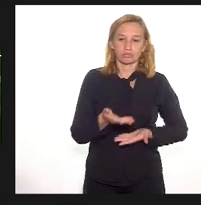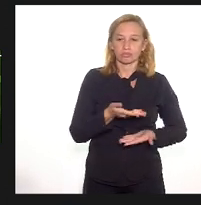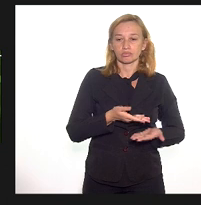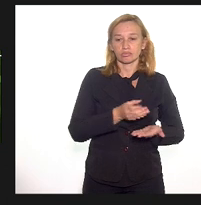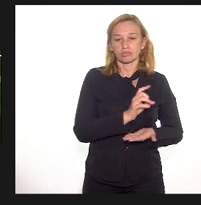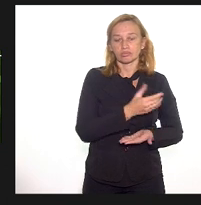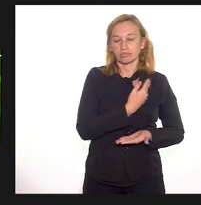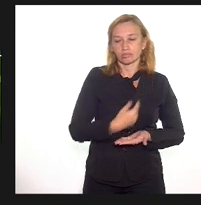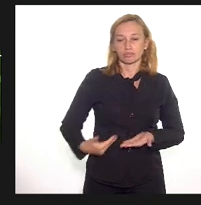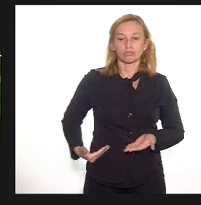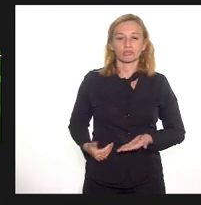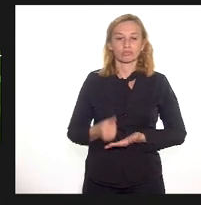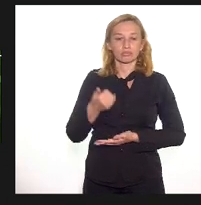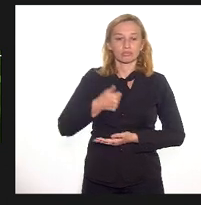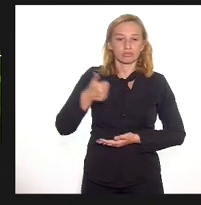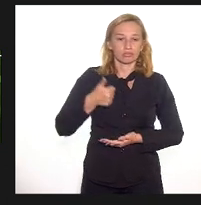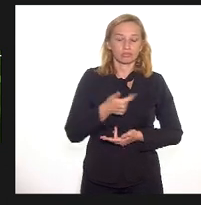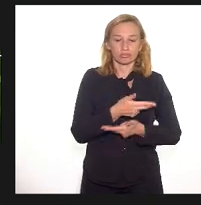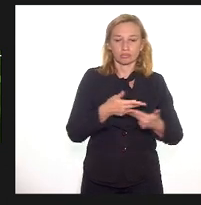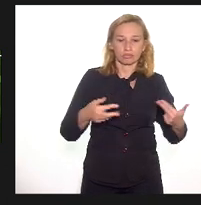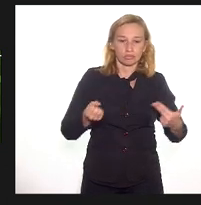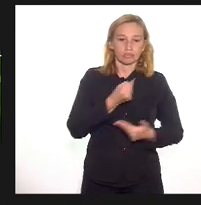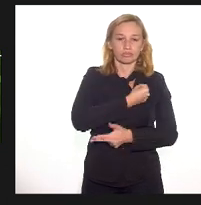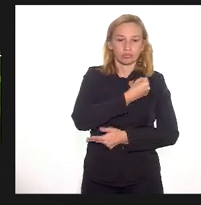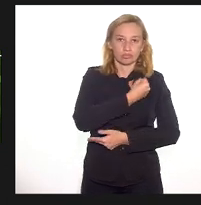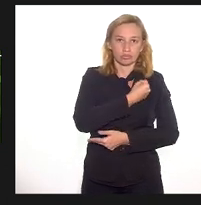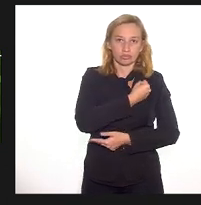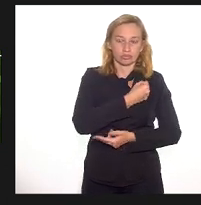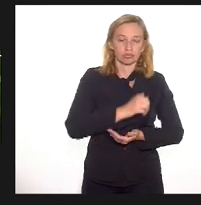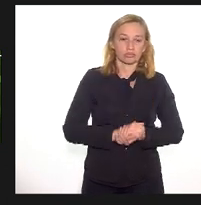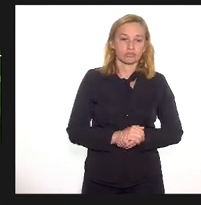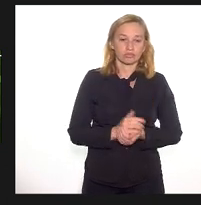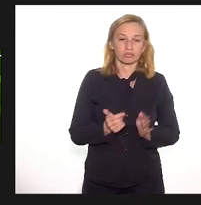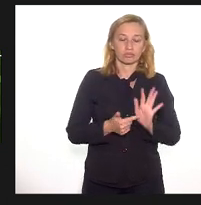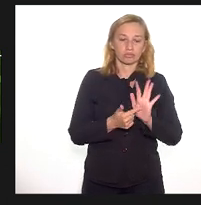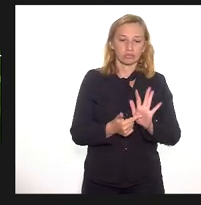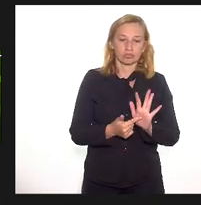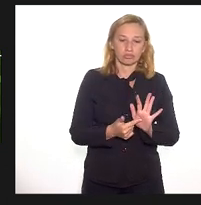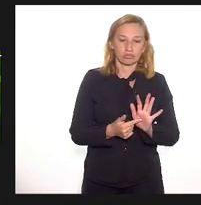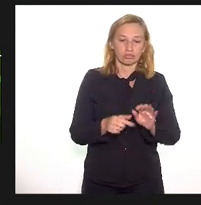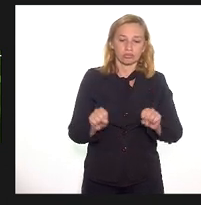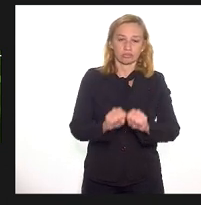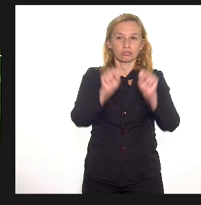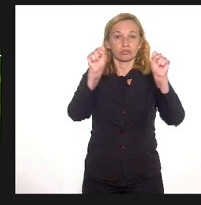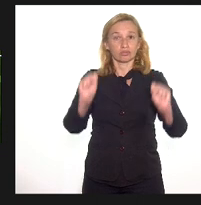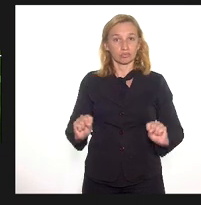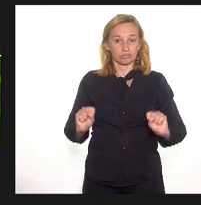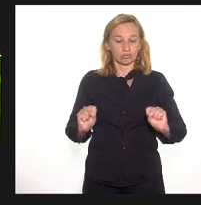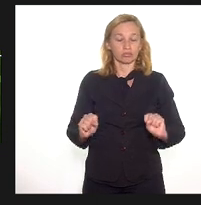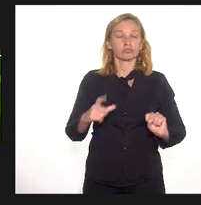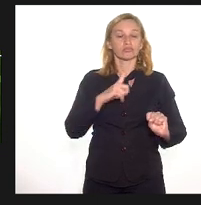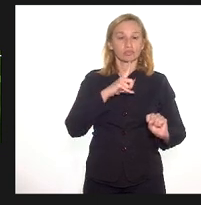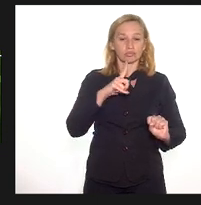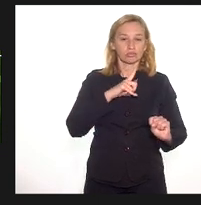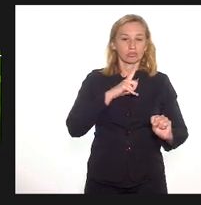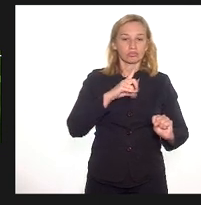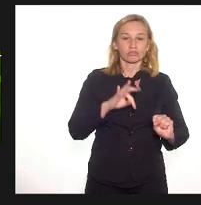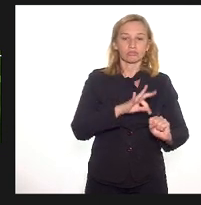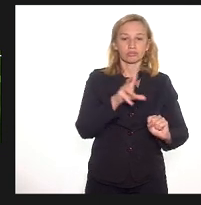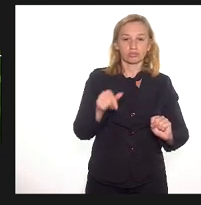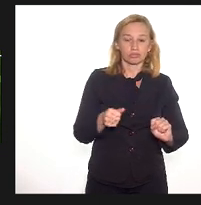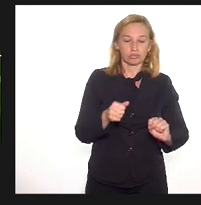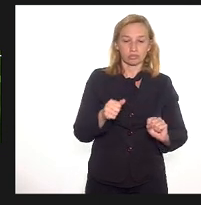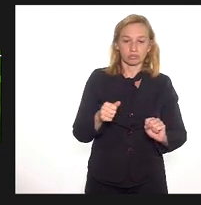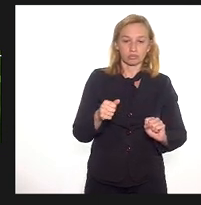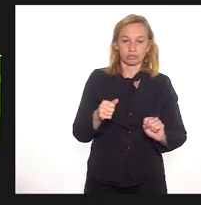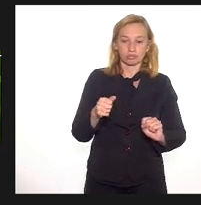é, muitos dos dados estão identificados no sistema que tem todo um racional,